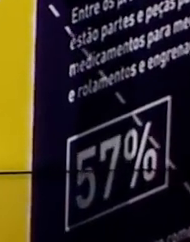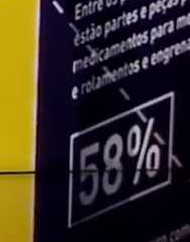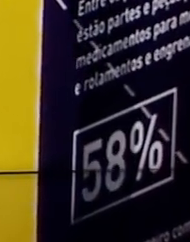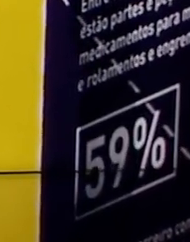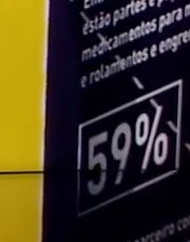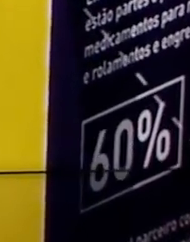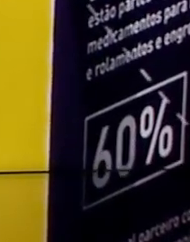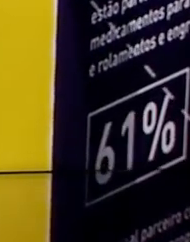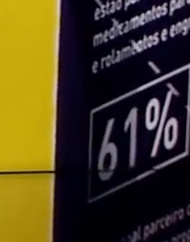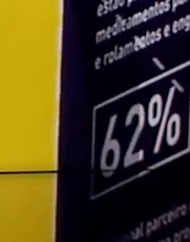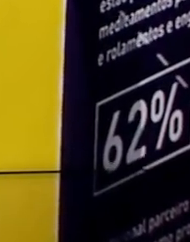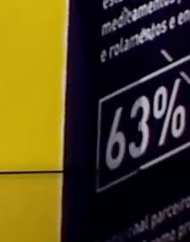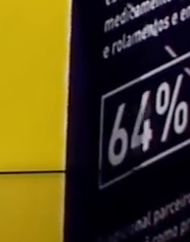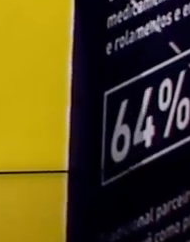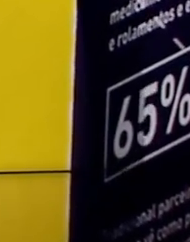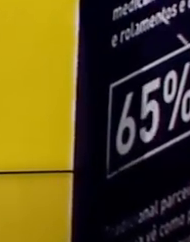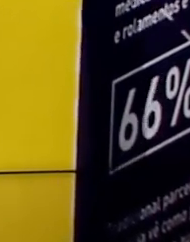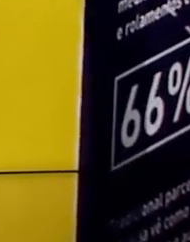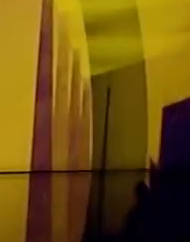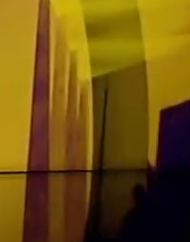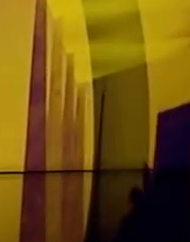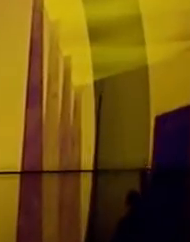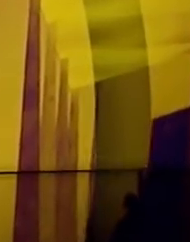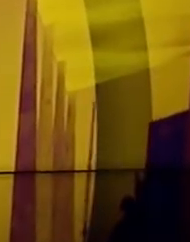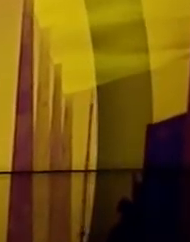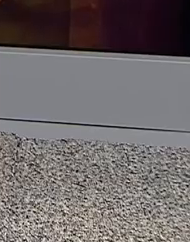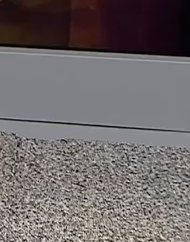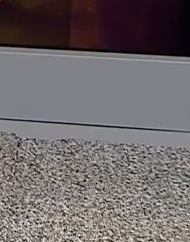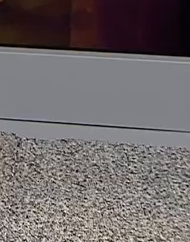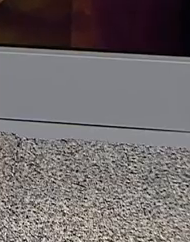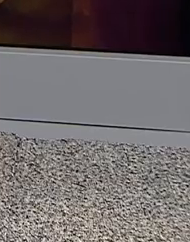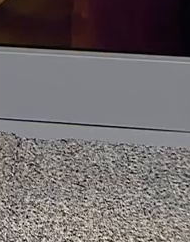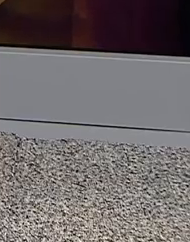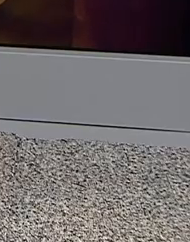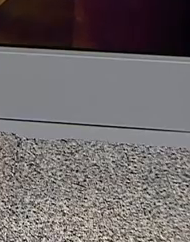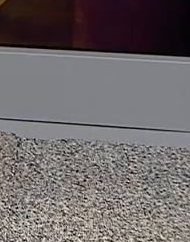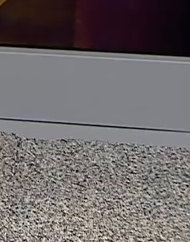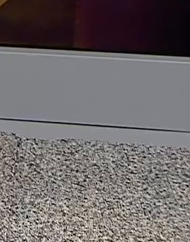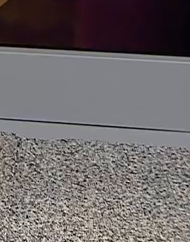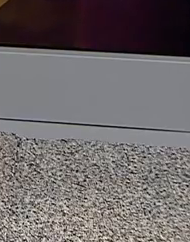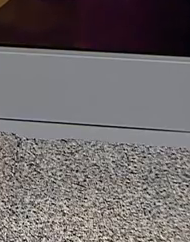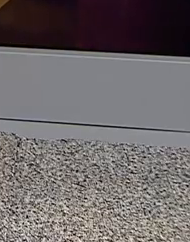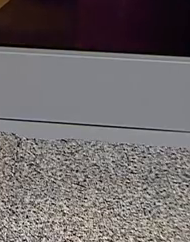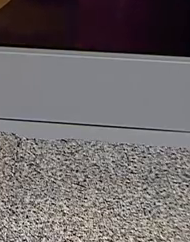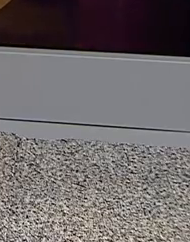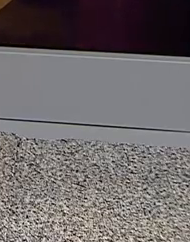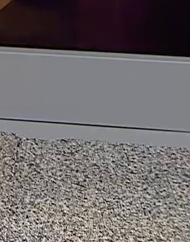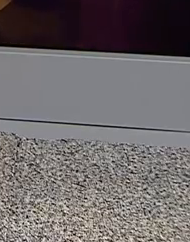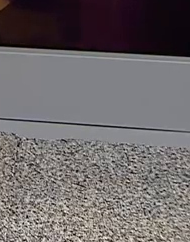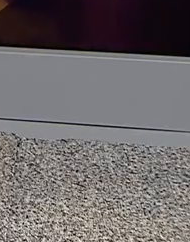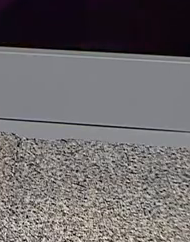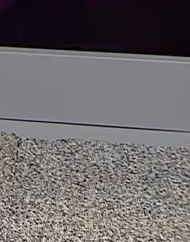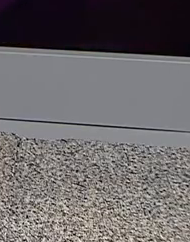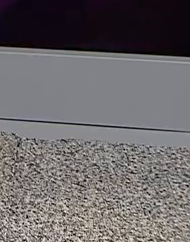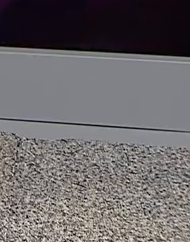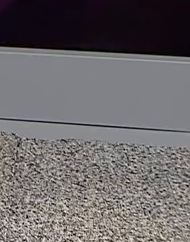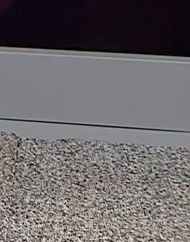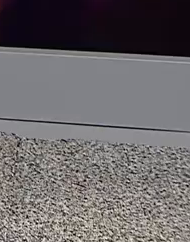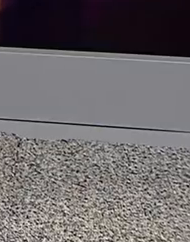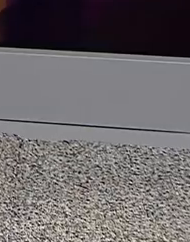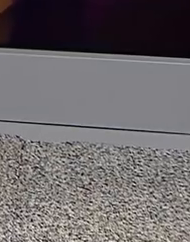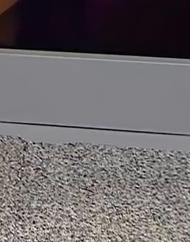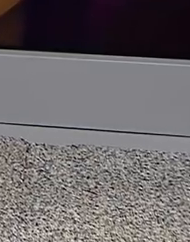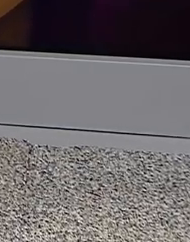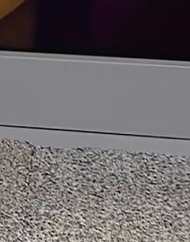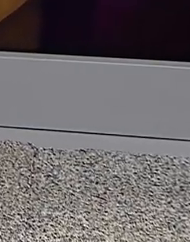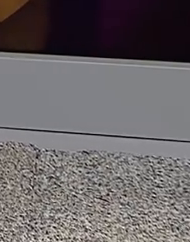sobre esse assunto você acompanha ao longo de nossa programação nós ficamos por aqui continue com a gente na nbr a tv do governo